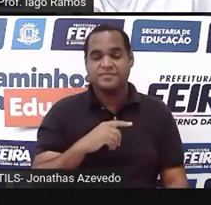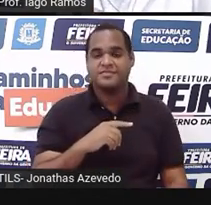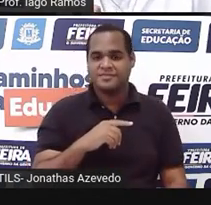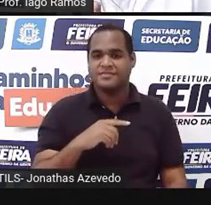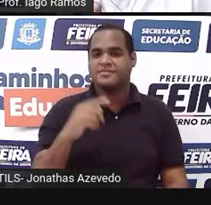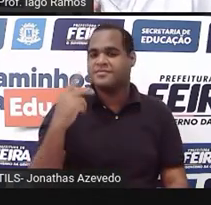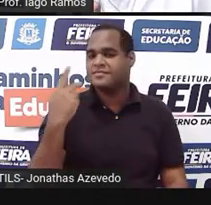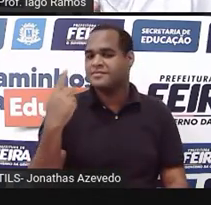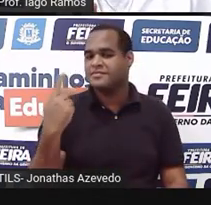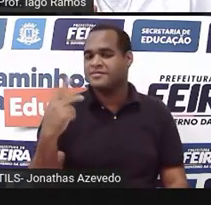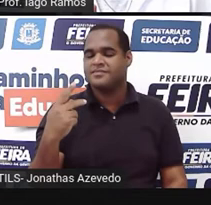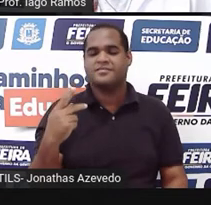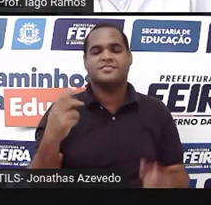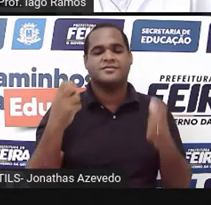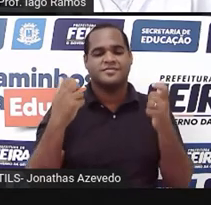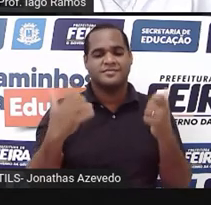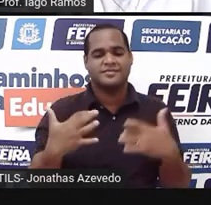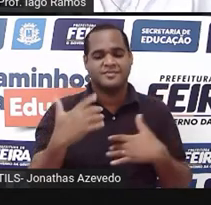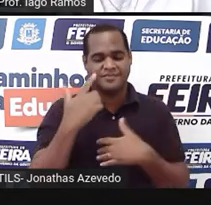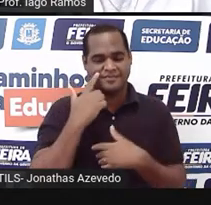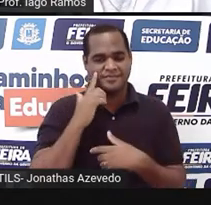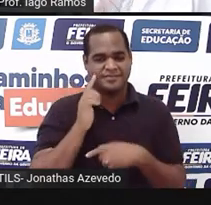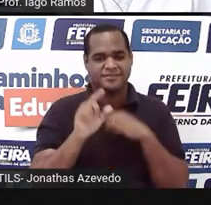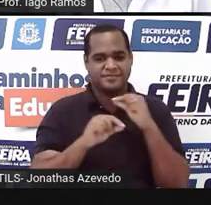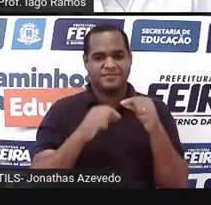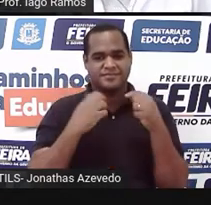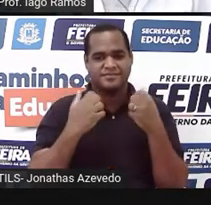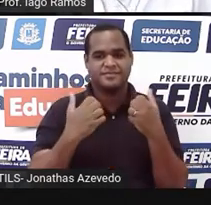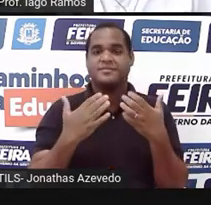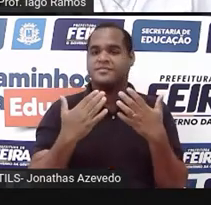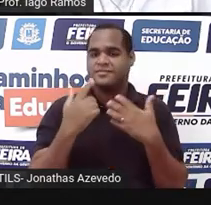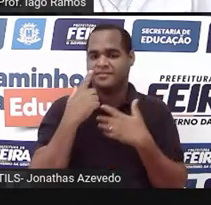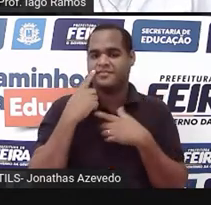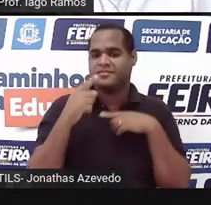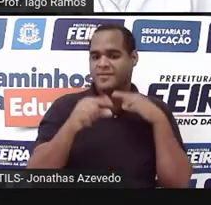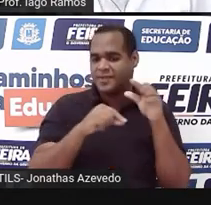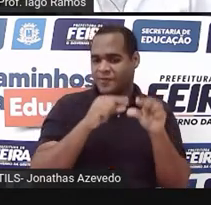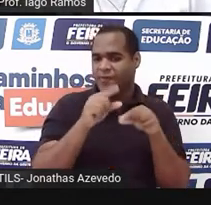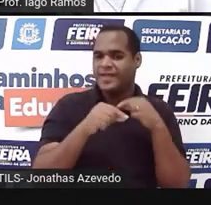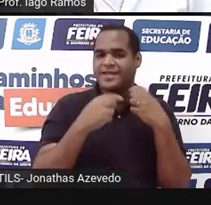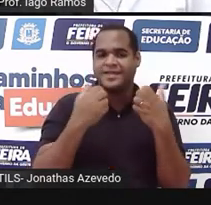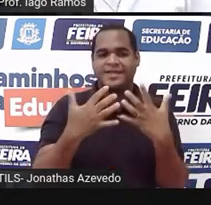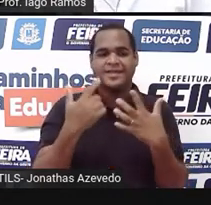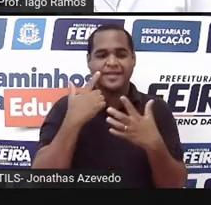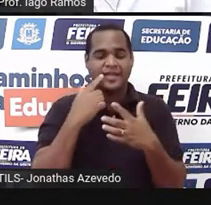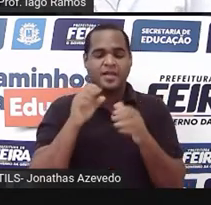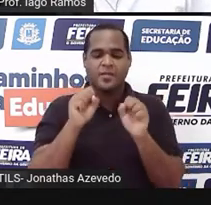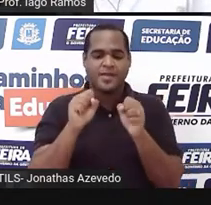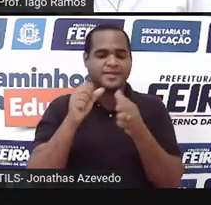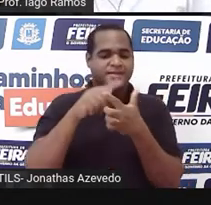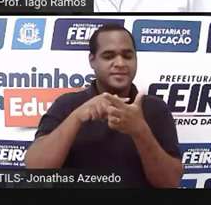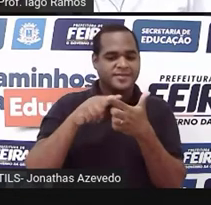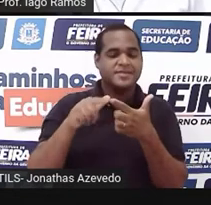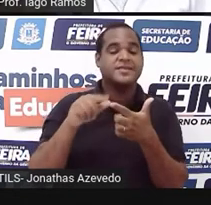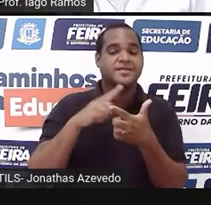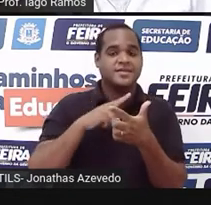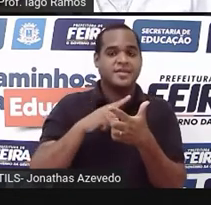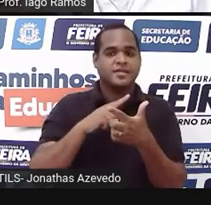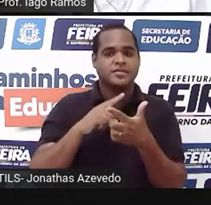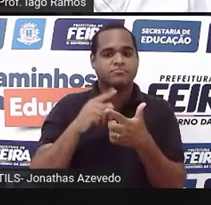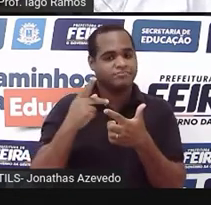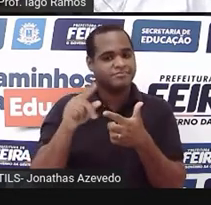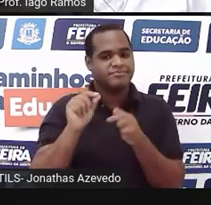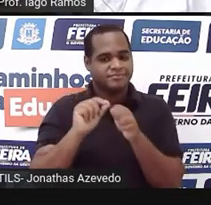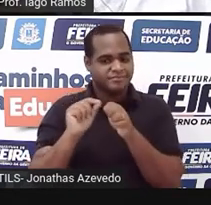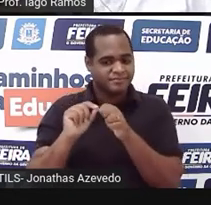vamos seguir os passos o passo 1 escolher diagonal dividindo os triângulos já fiz ali